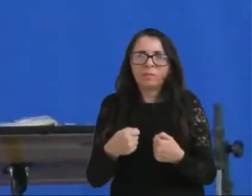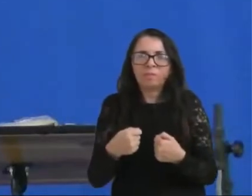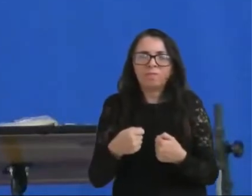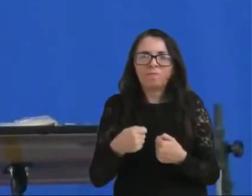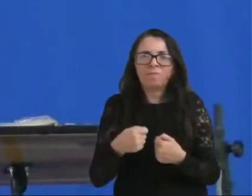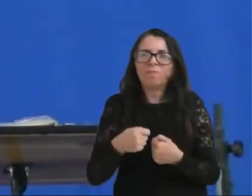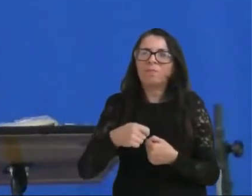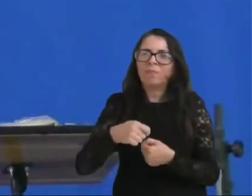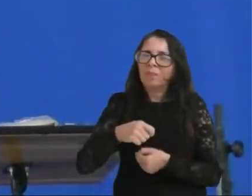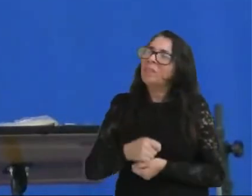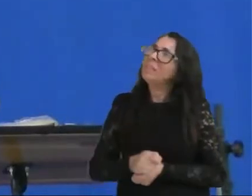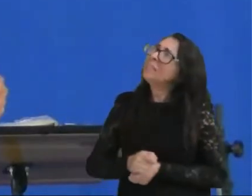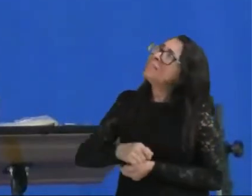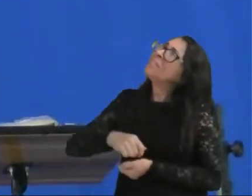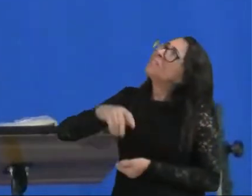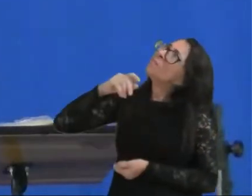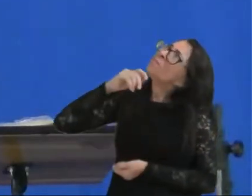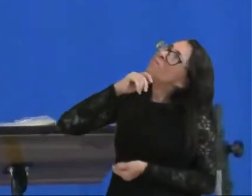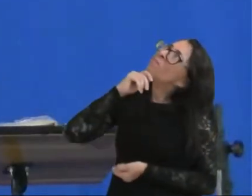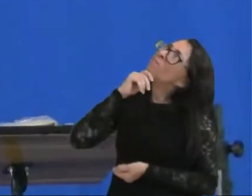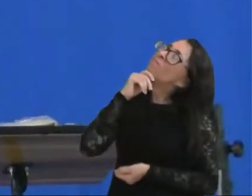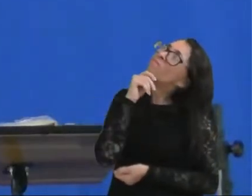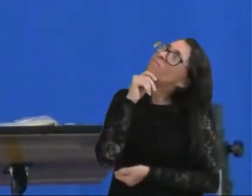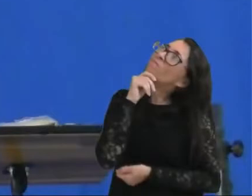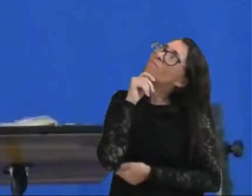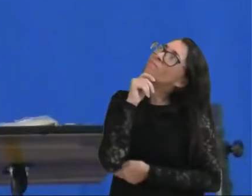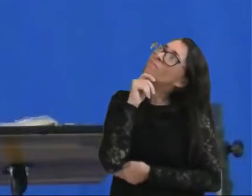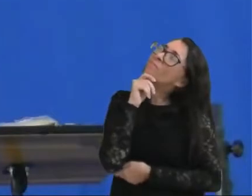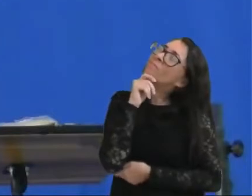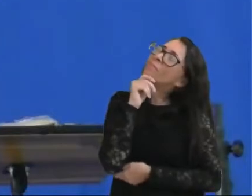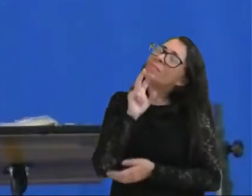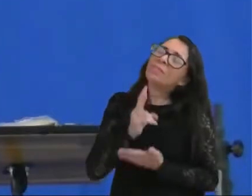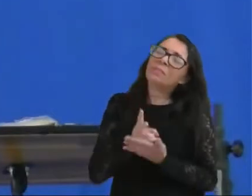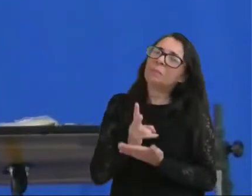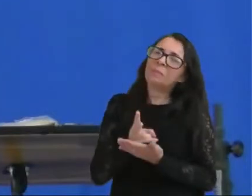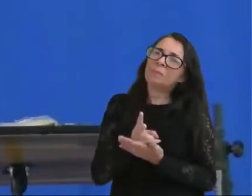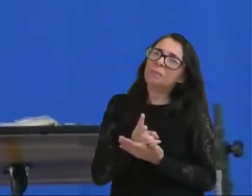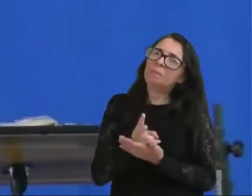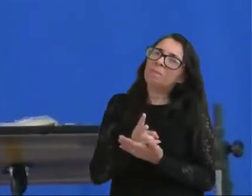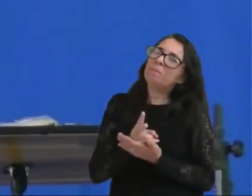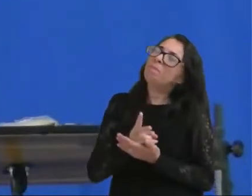meio da igreja, estou andando no meio da igreja.